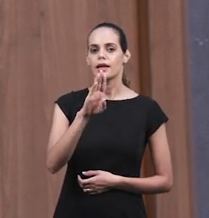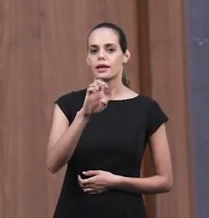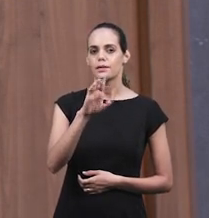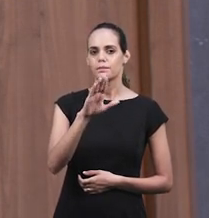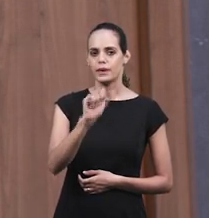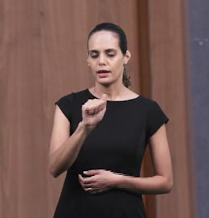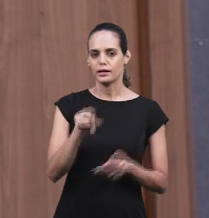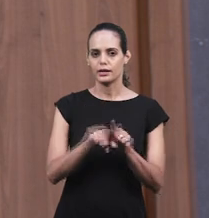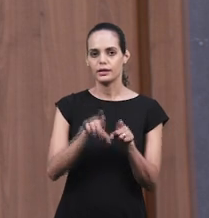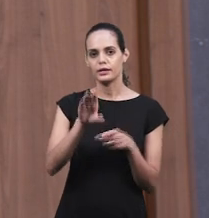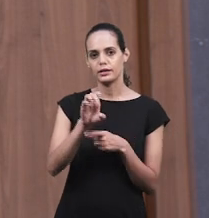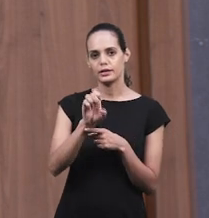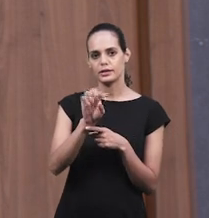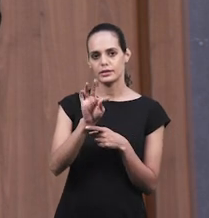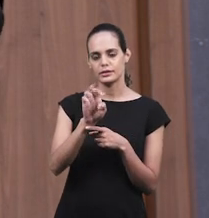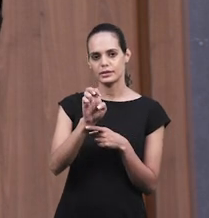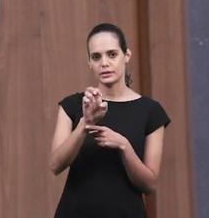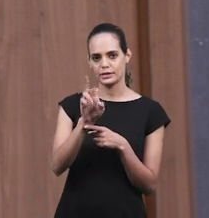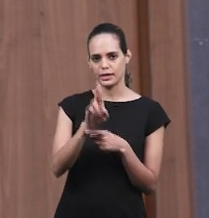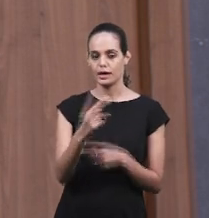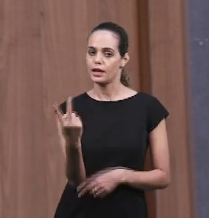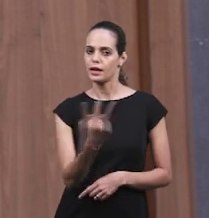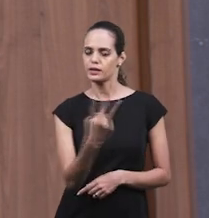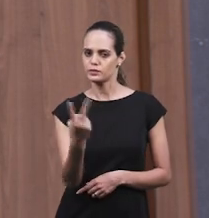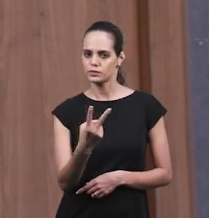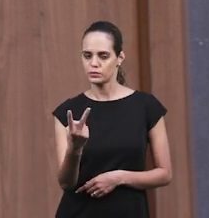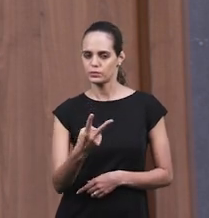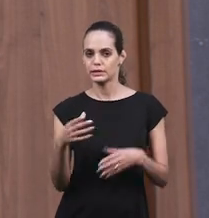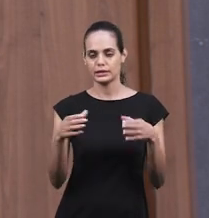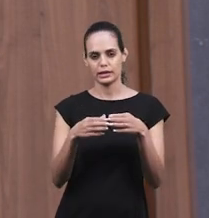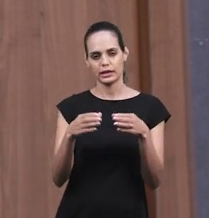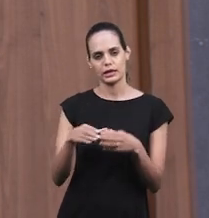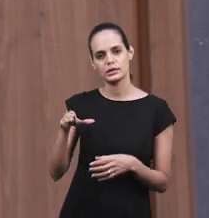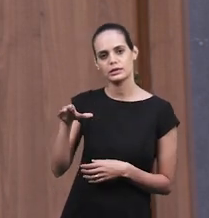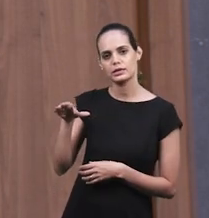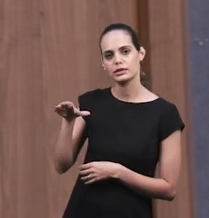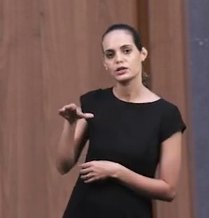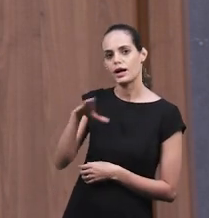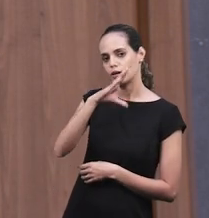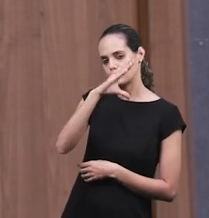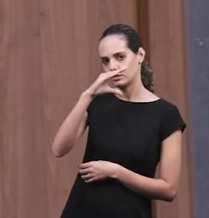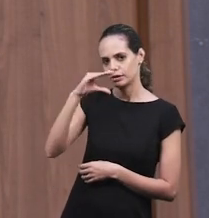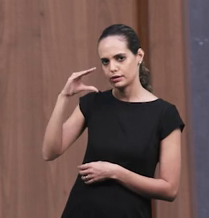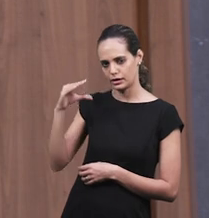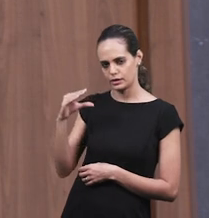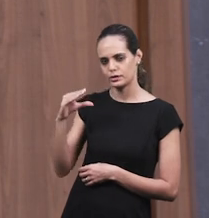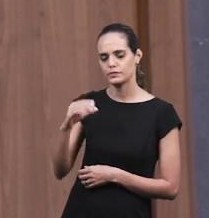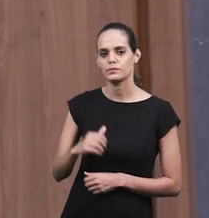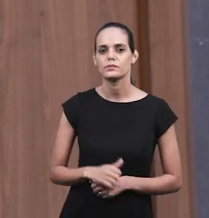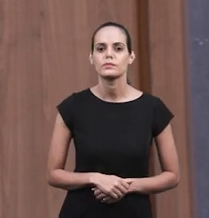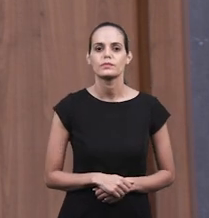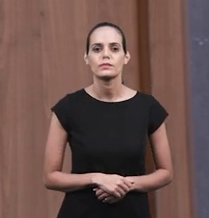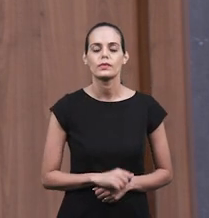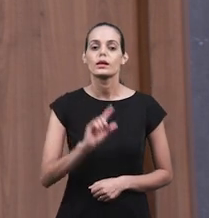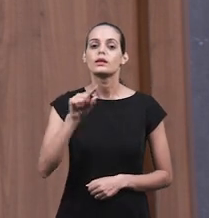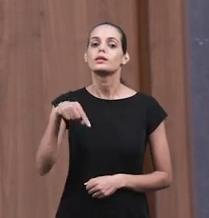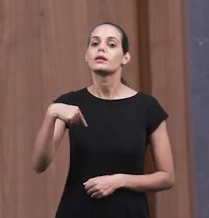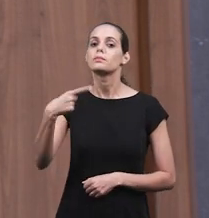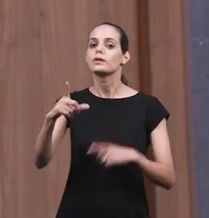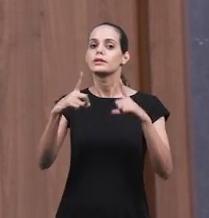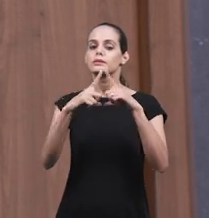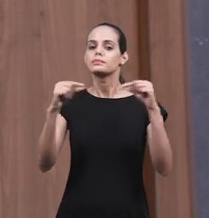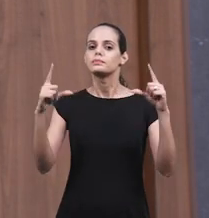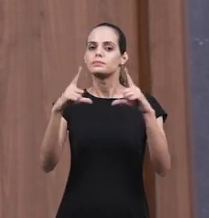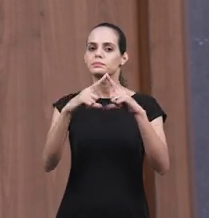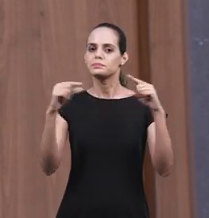Elas são da classe de adolescentes, lá da igreja de Ilhéus, na Bahia. E depois iremos para o